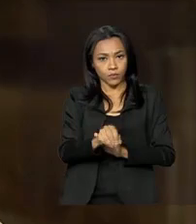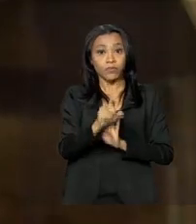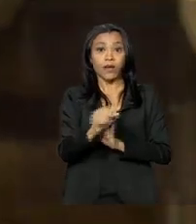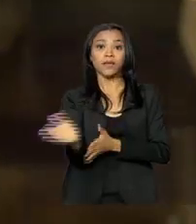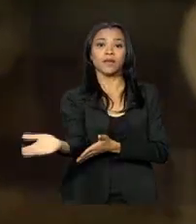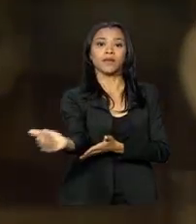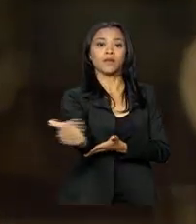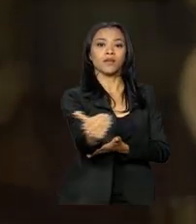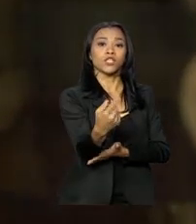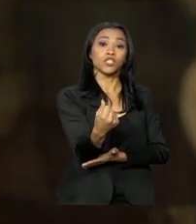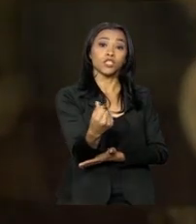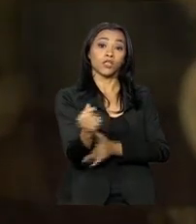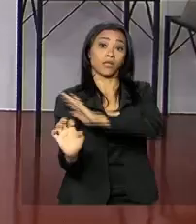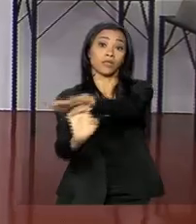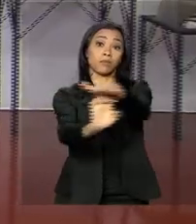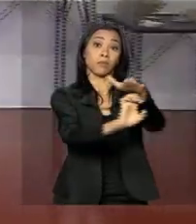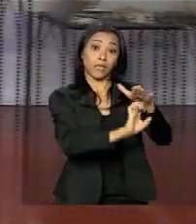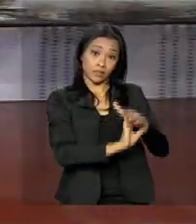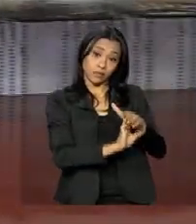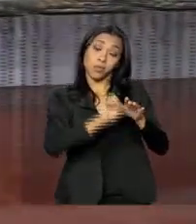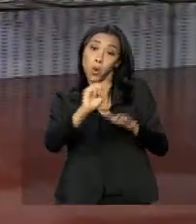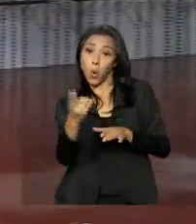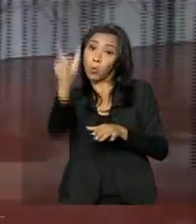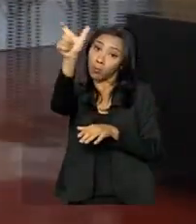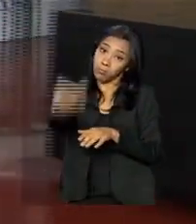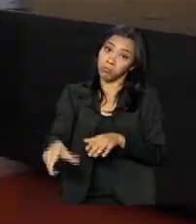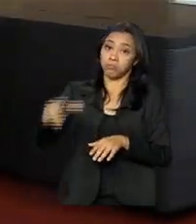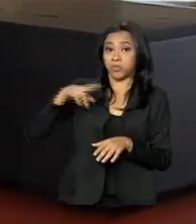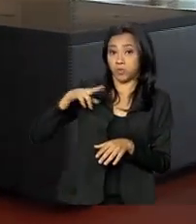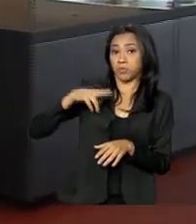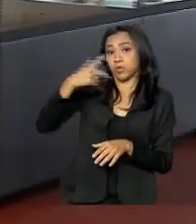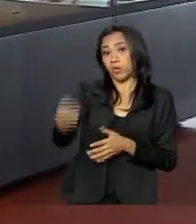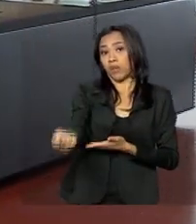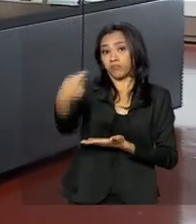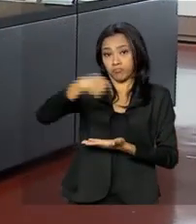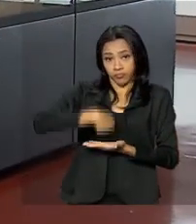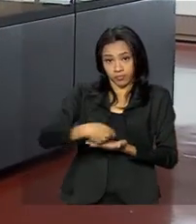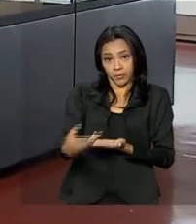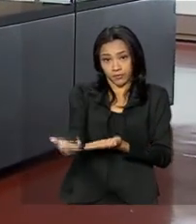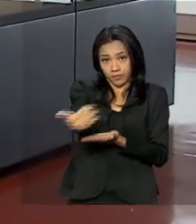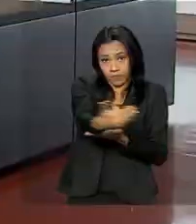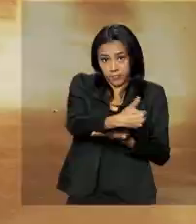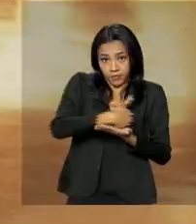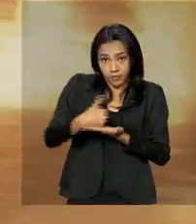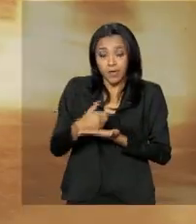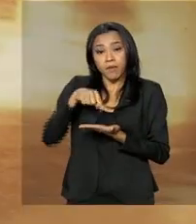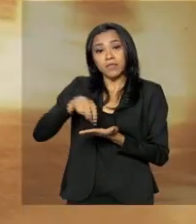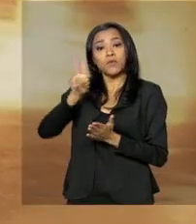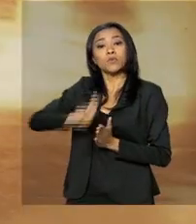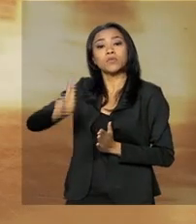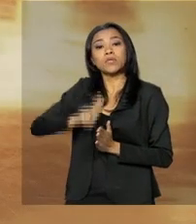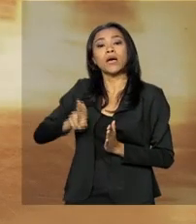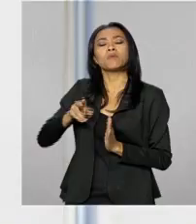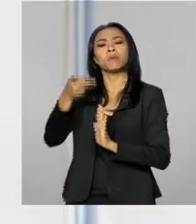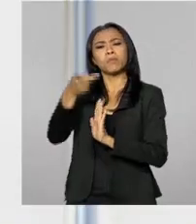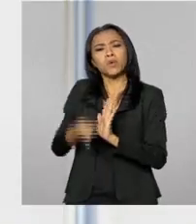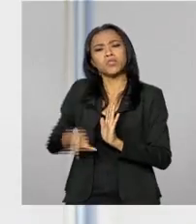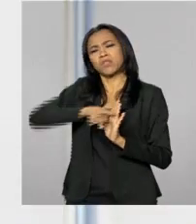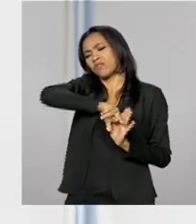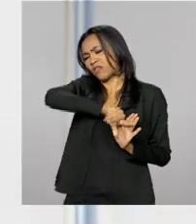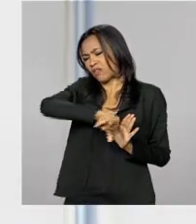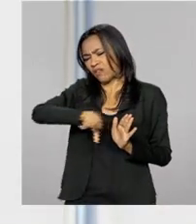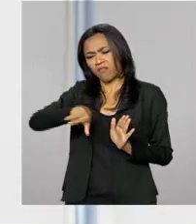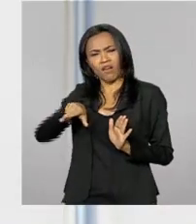doados por empresas e pessoas físicas para serem aplicados em instituições e projetos em várias áreas mas